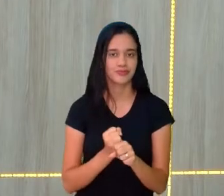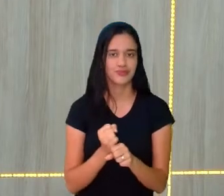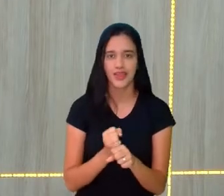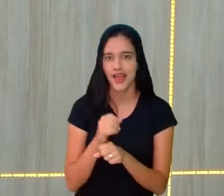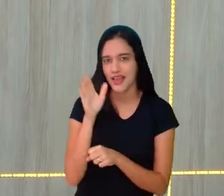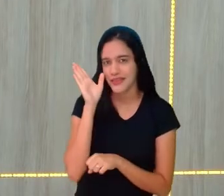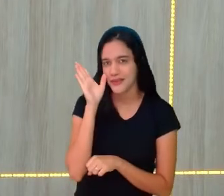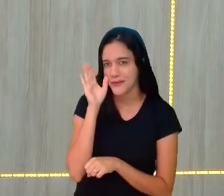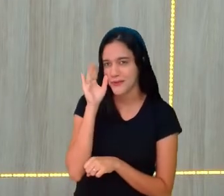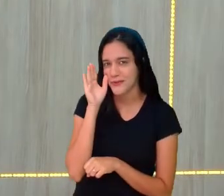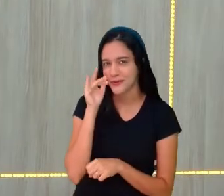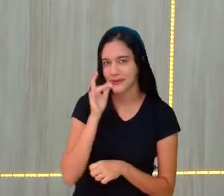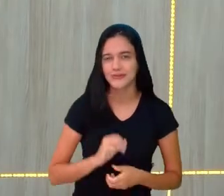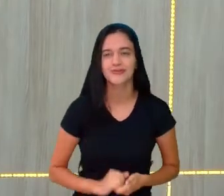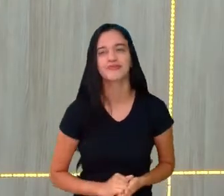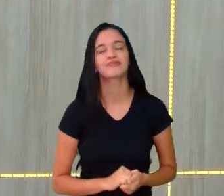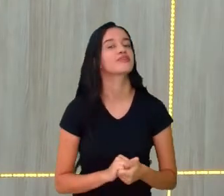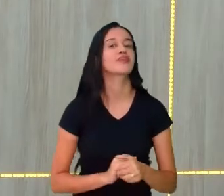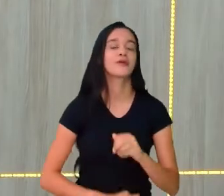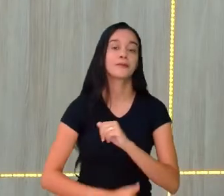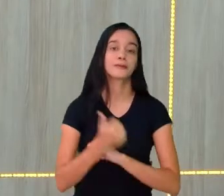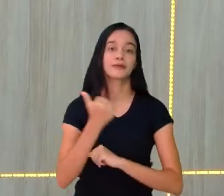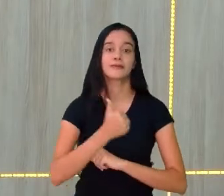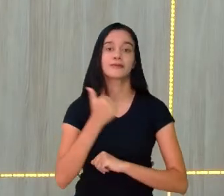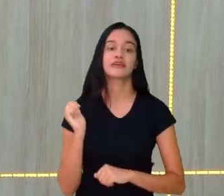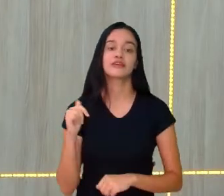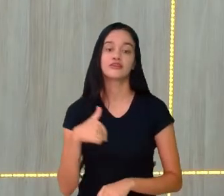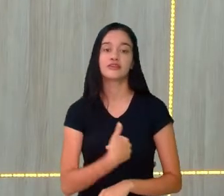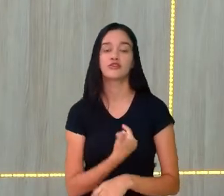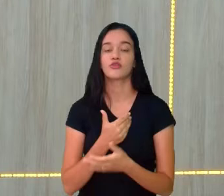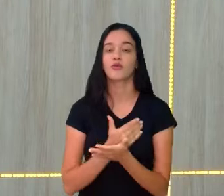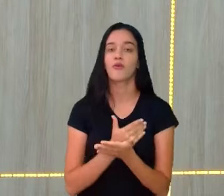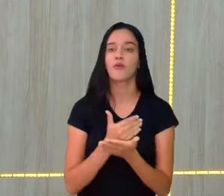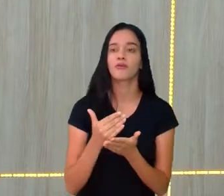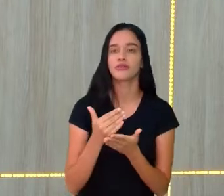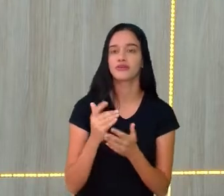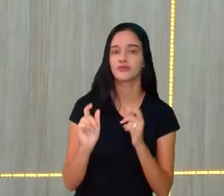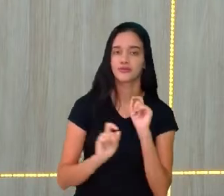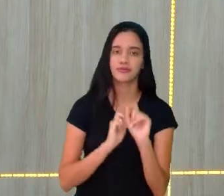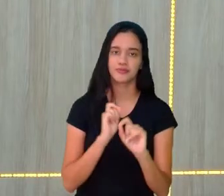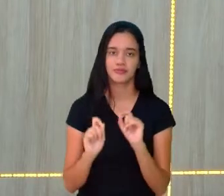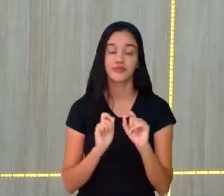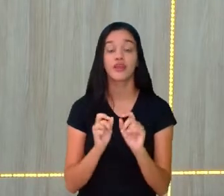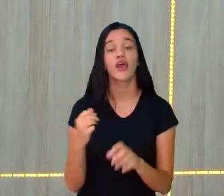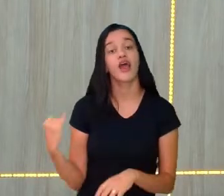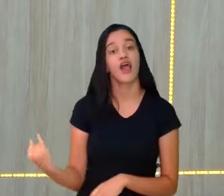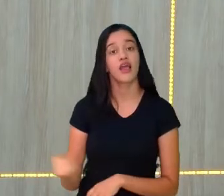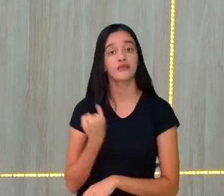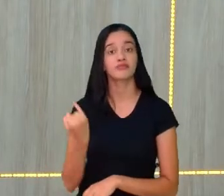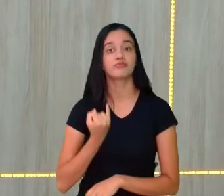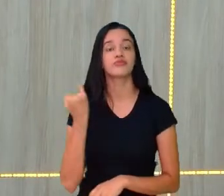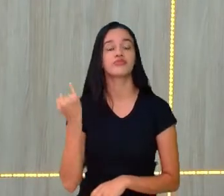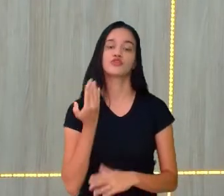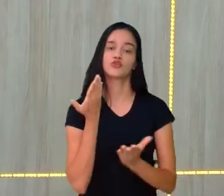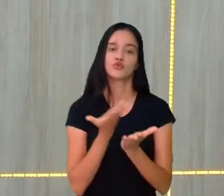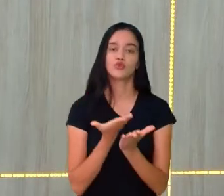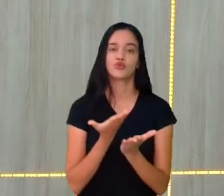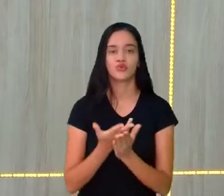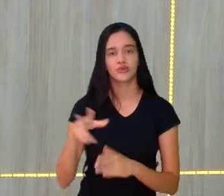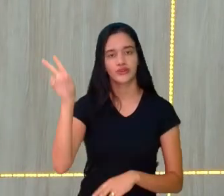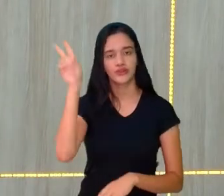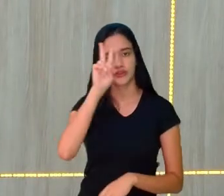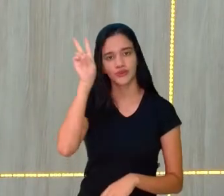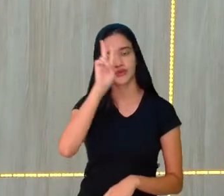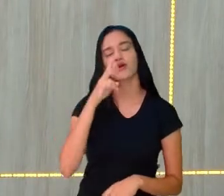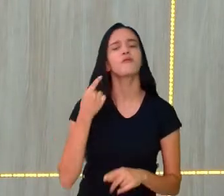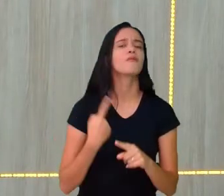curiosos? Então vamos lá. Primeiro a gente vai começar, né, com um bloco que fala sobre a importância do estudo da história. Por